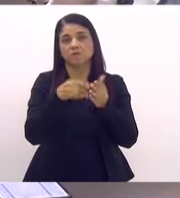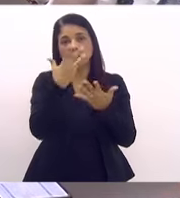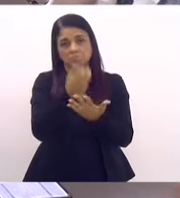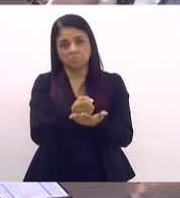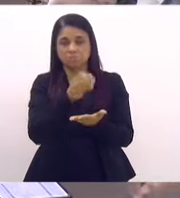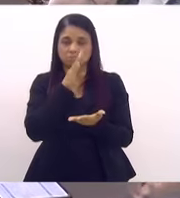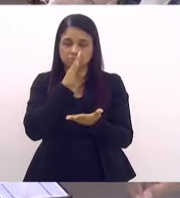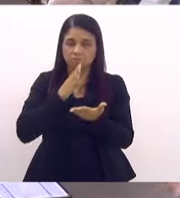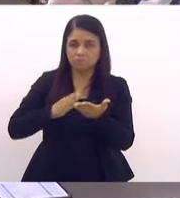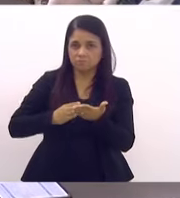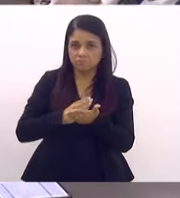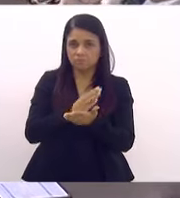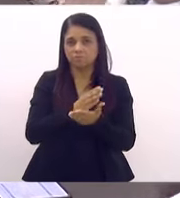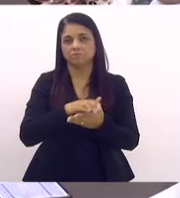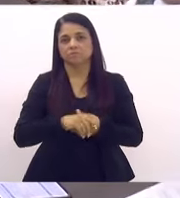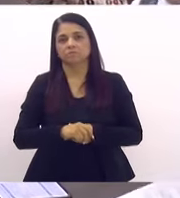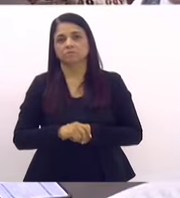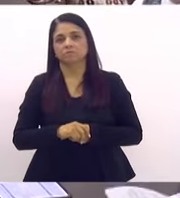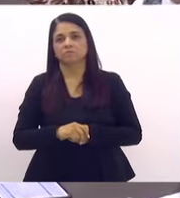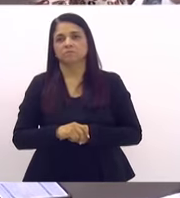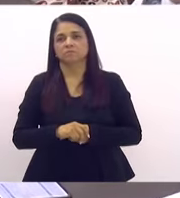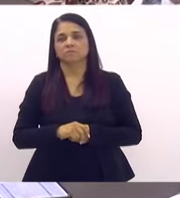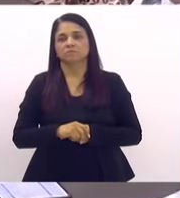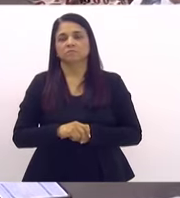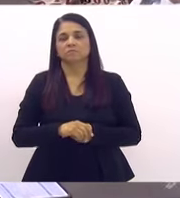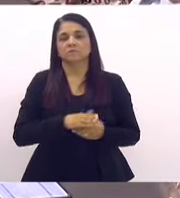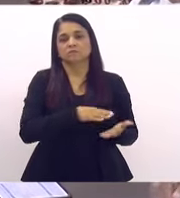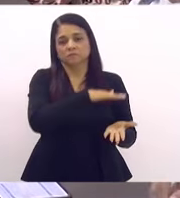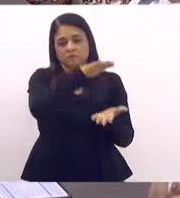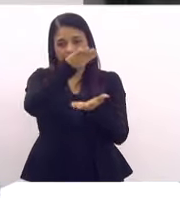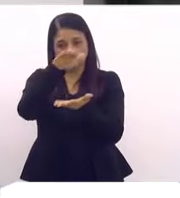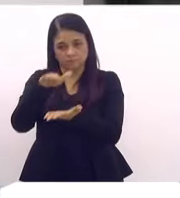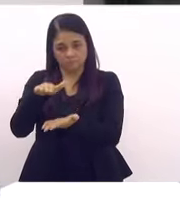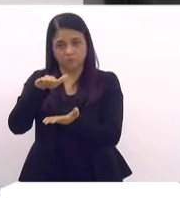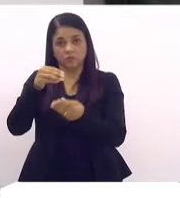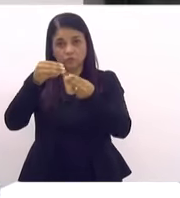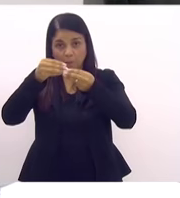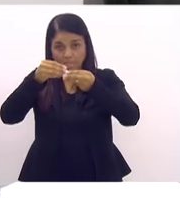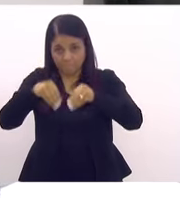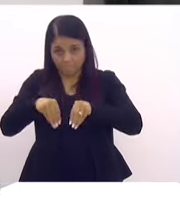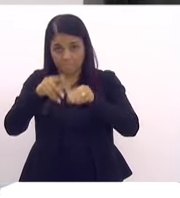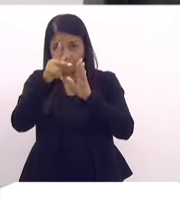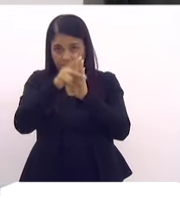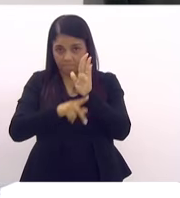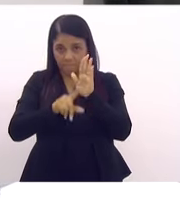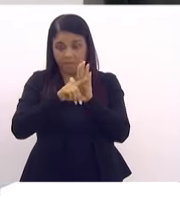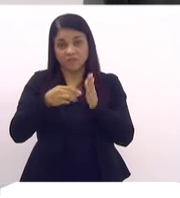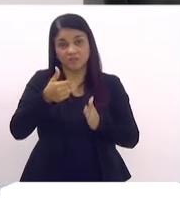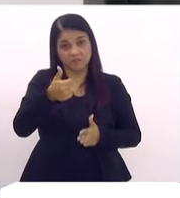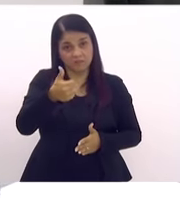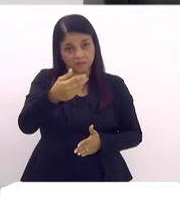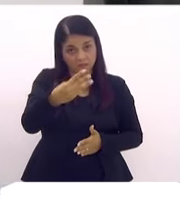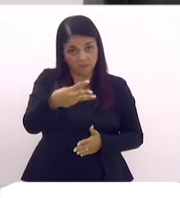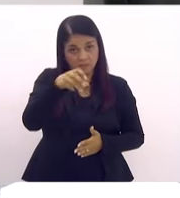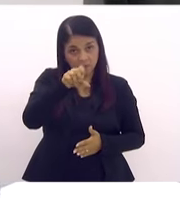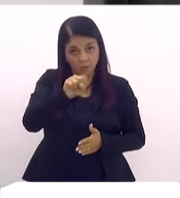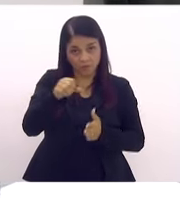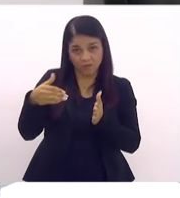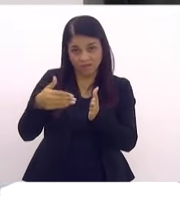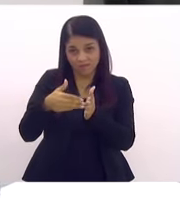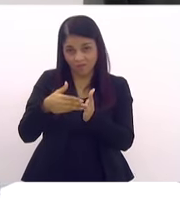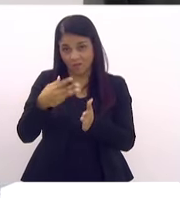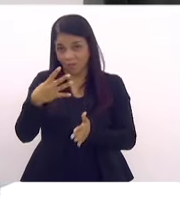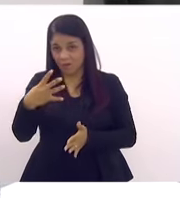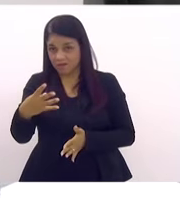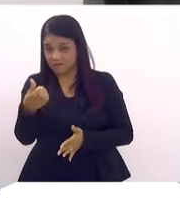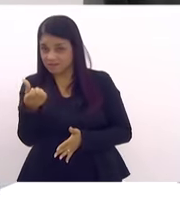permaneçam como estão, aprovados. Passamos, então, ao bloco de prejudicabilidade, que vai do 38 ao